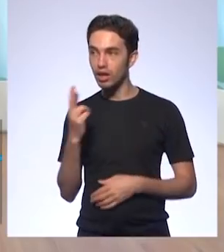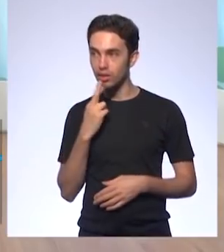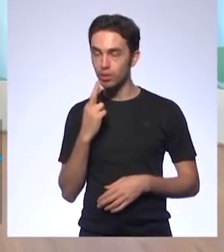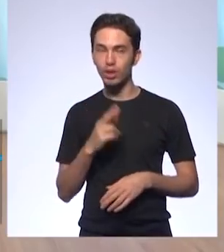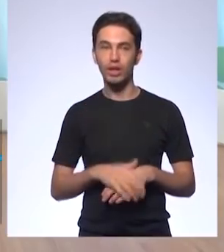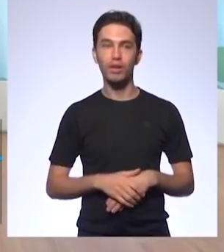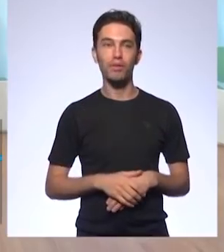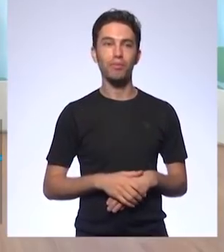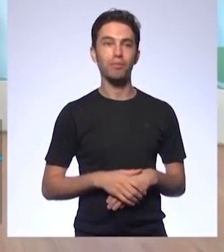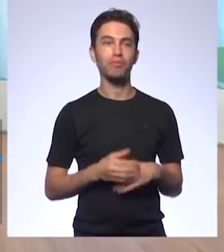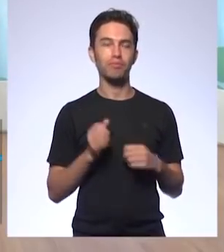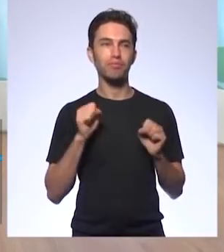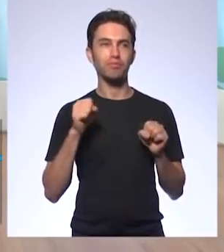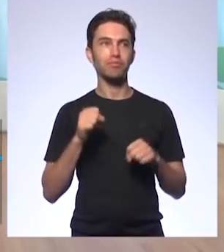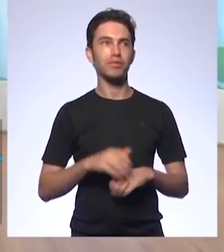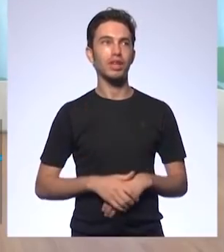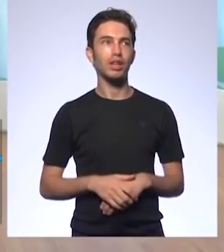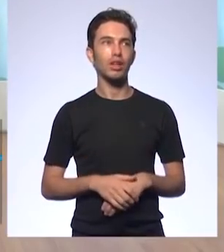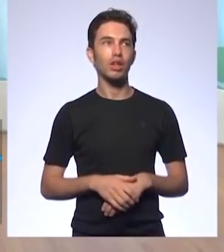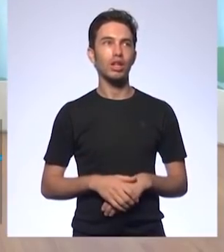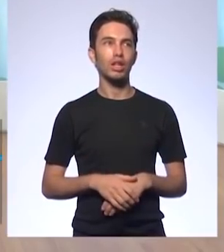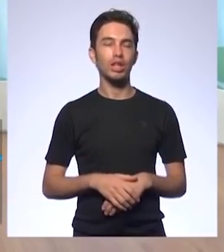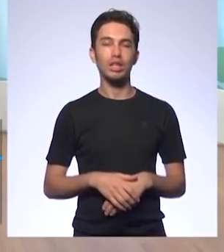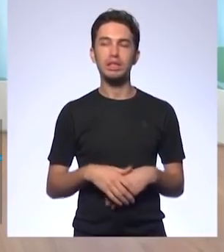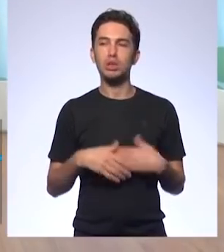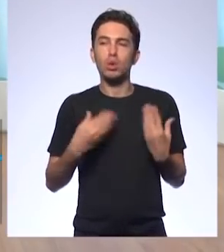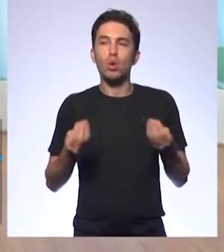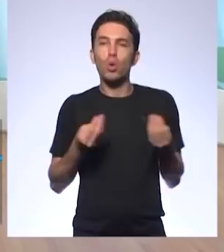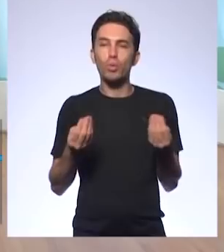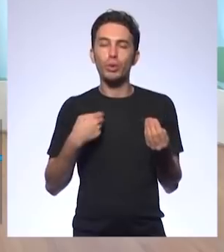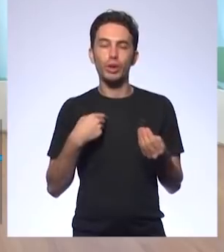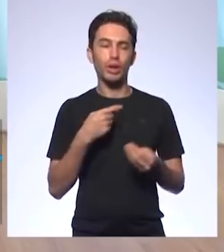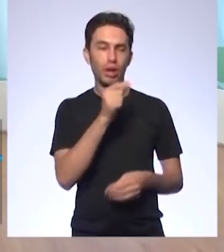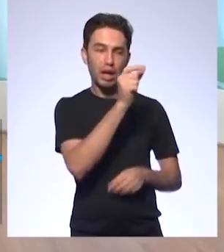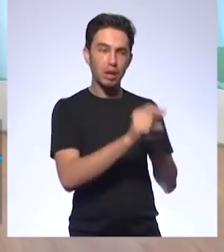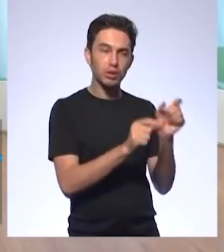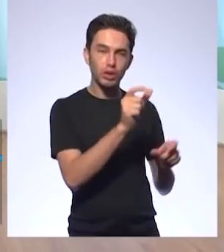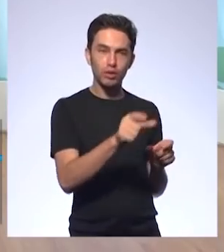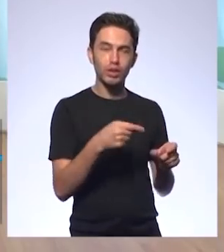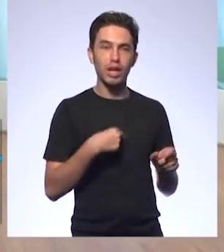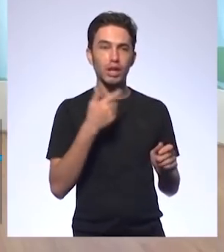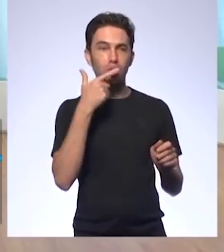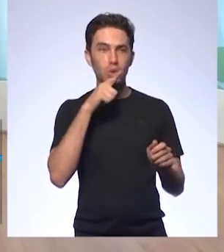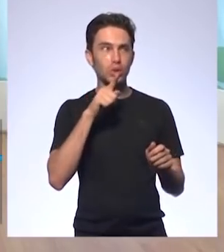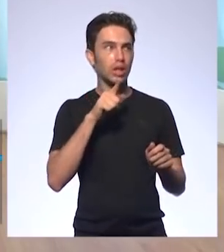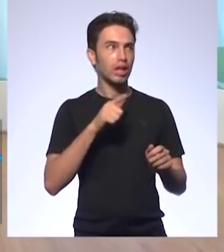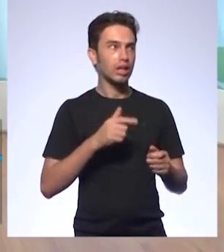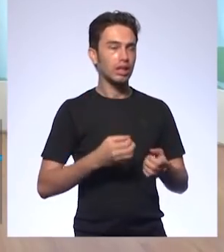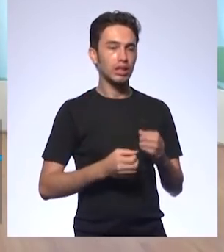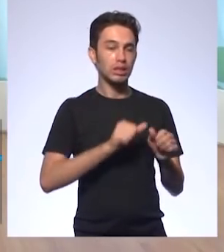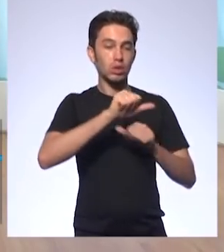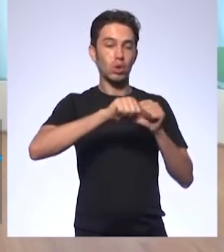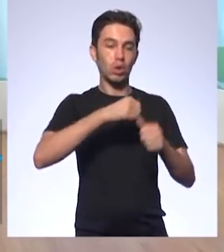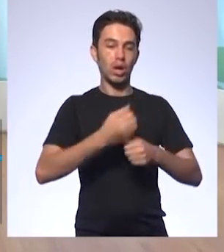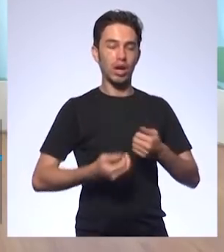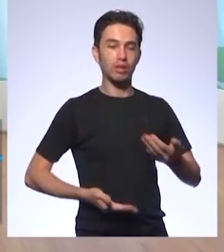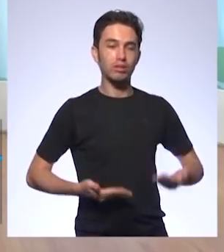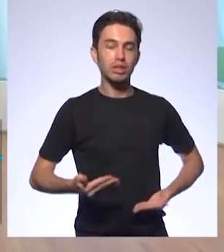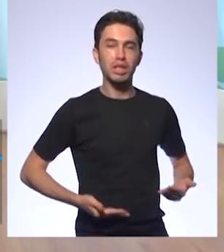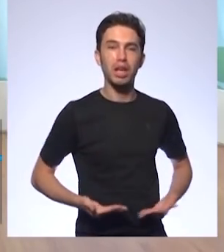pergunta? Sim. O que você acha? De que forma os indivíduos podiam tornar-se servo durante a Idade